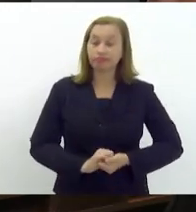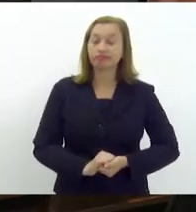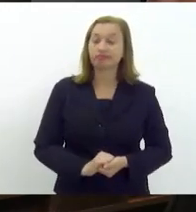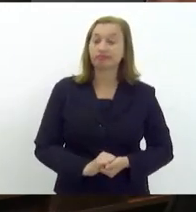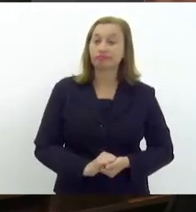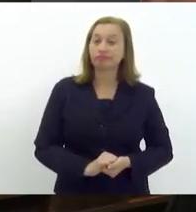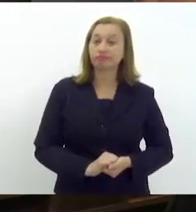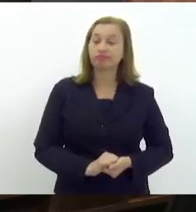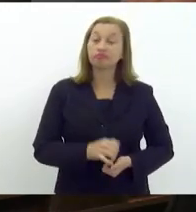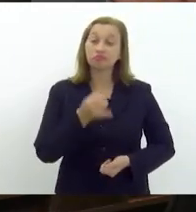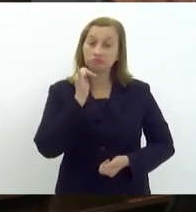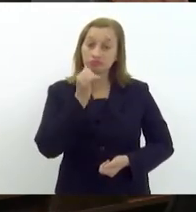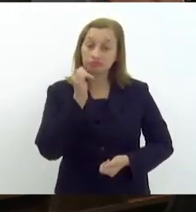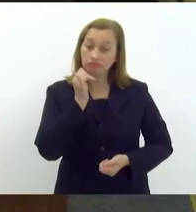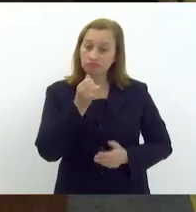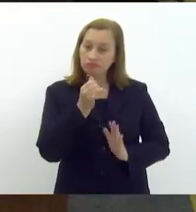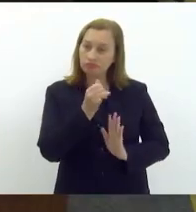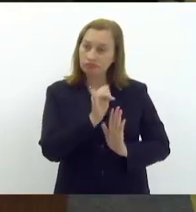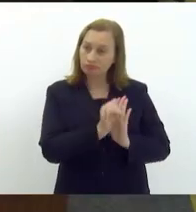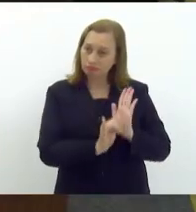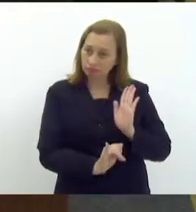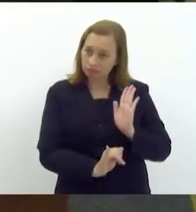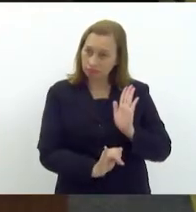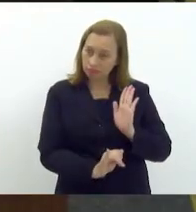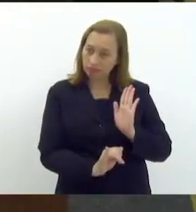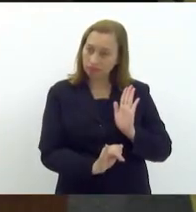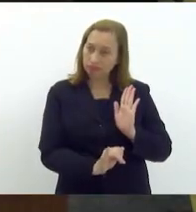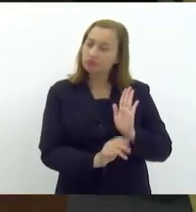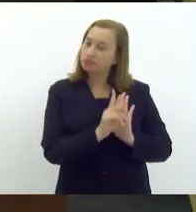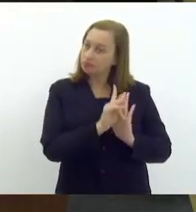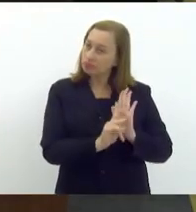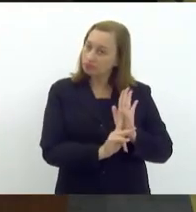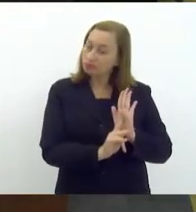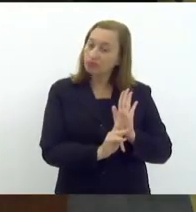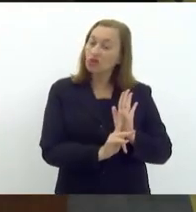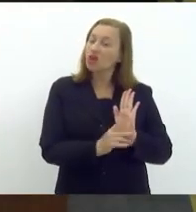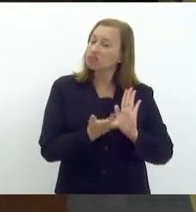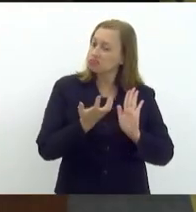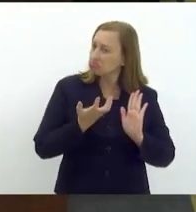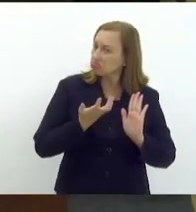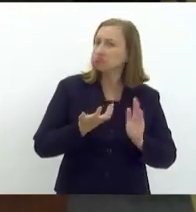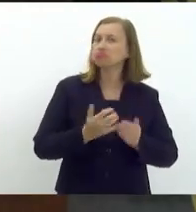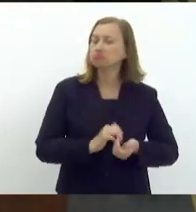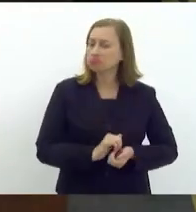eu relatei esse projeto e queria queria